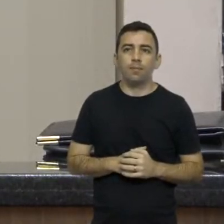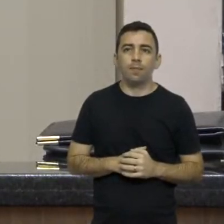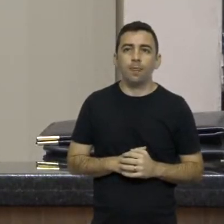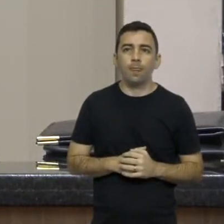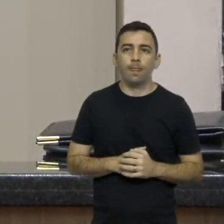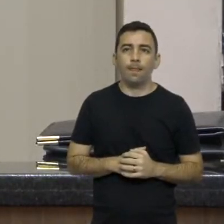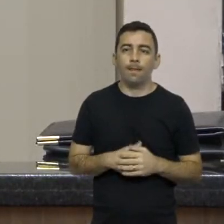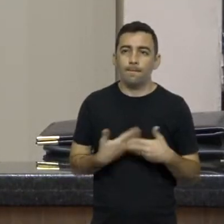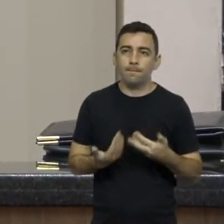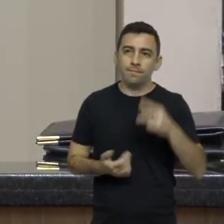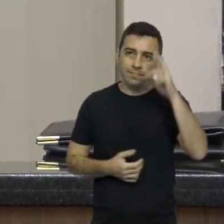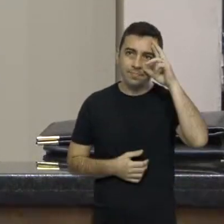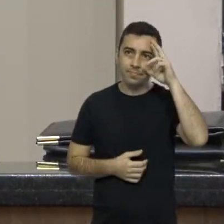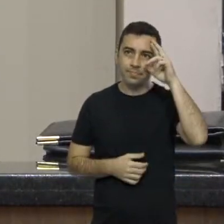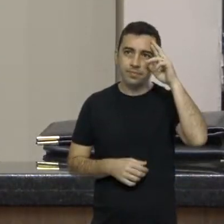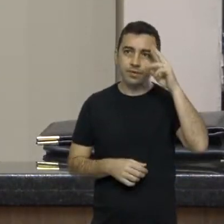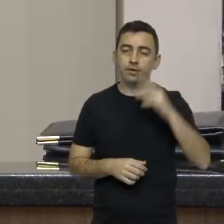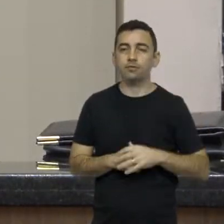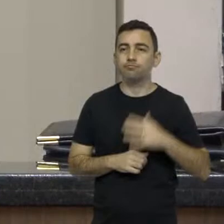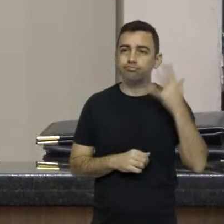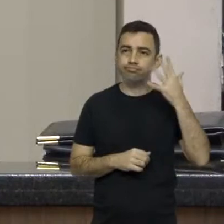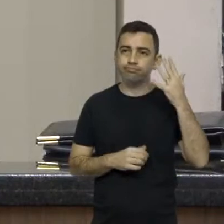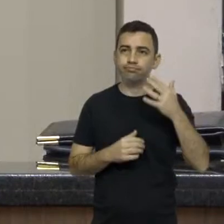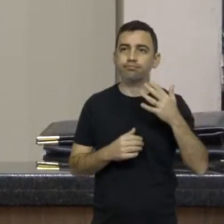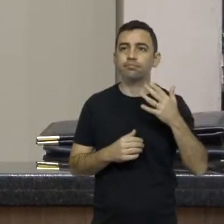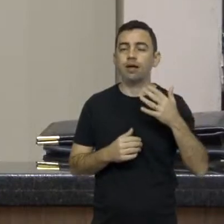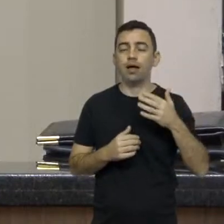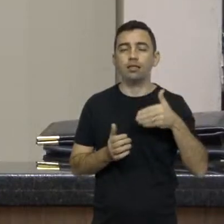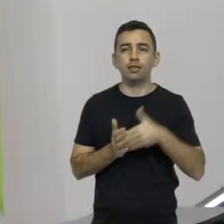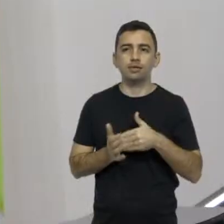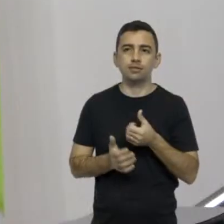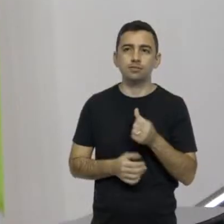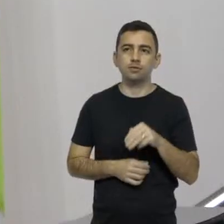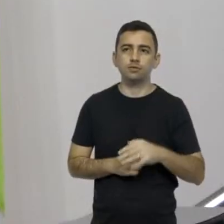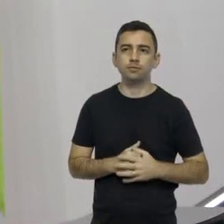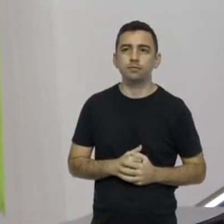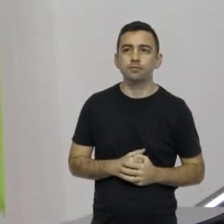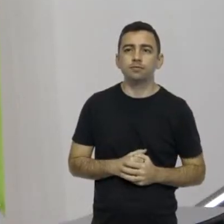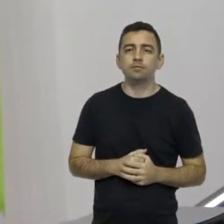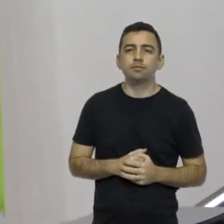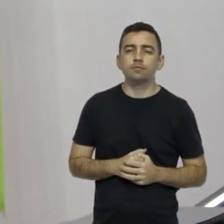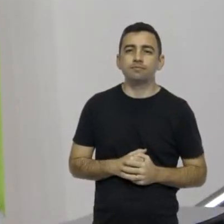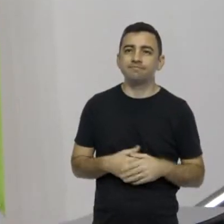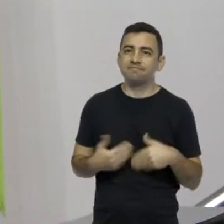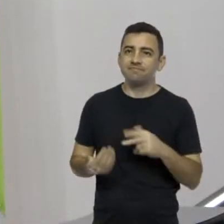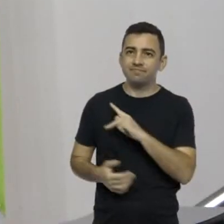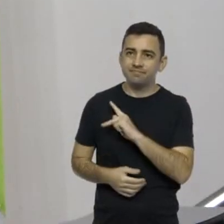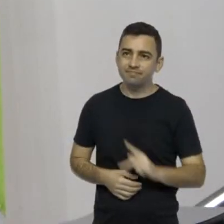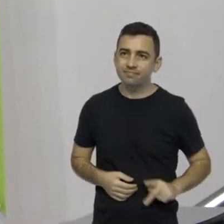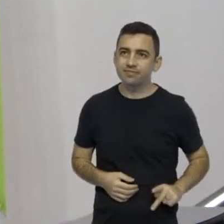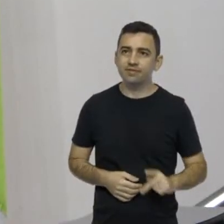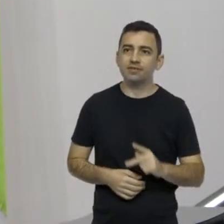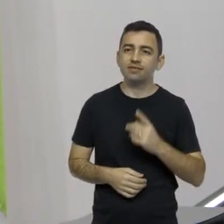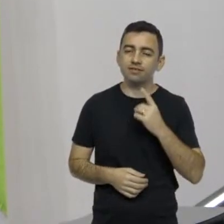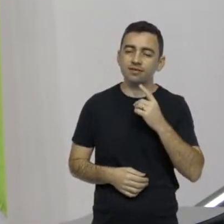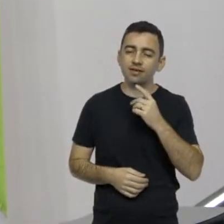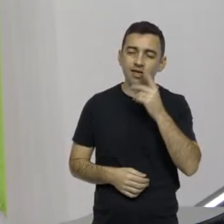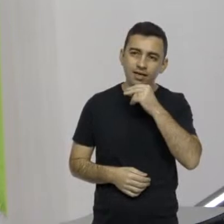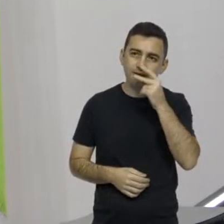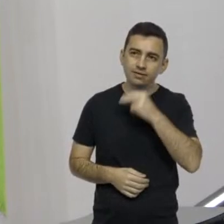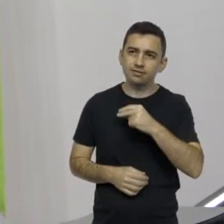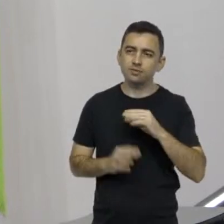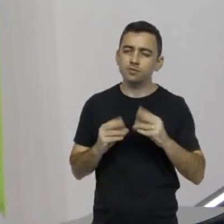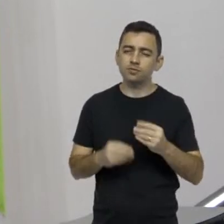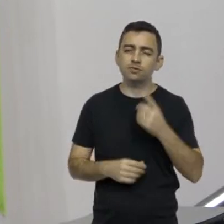Alba, com a palavra por tempo de até 6 minutos. Presidente, deputado Kennedy, colegas deputados,